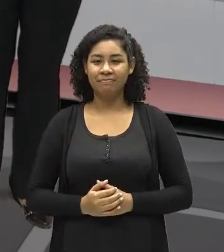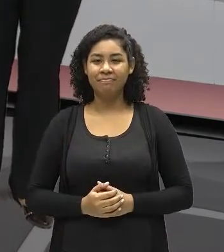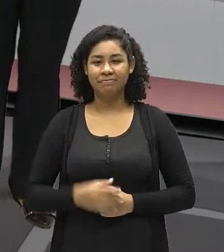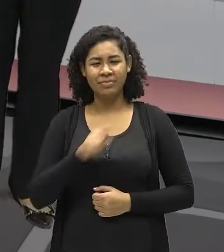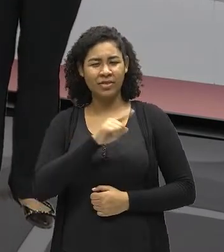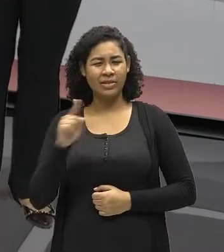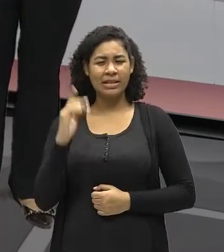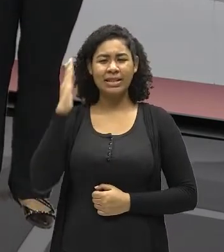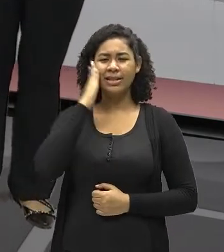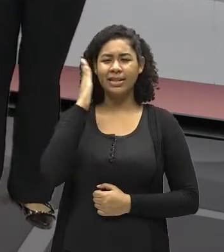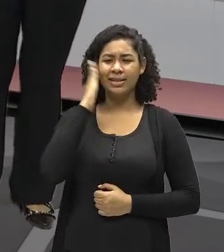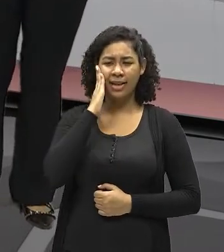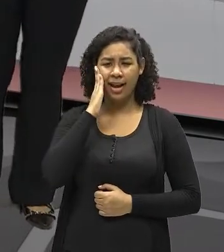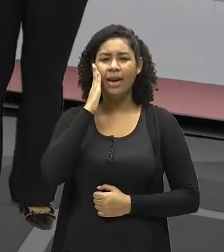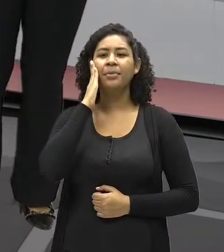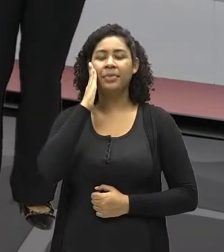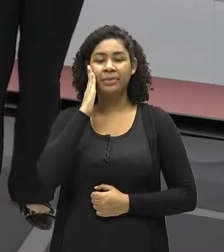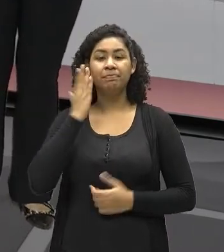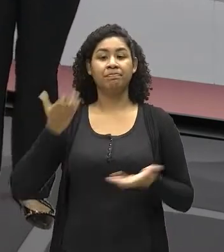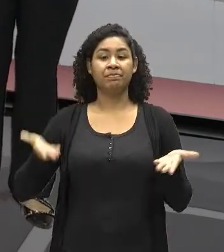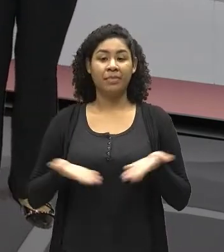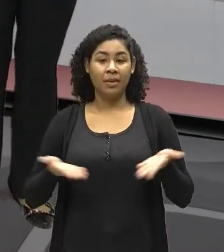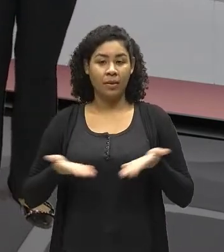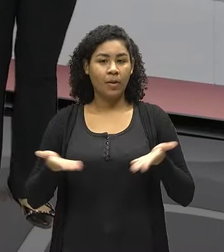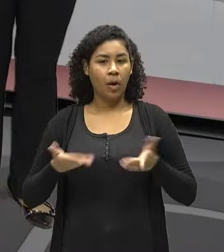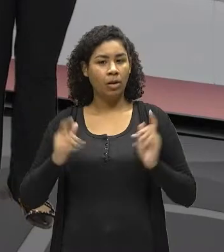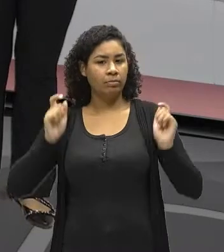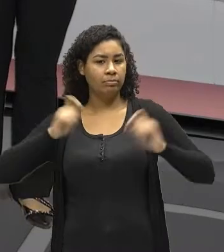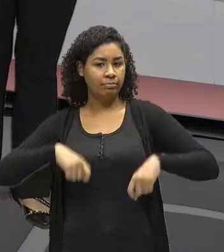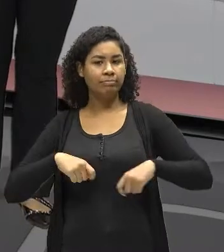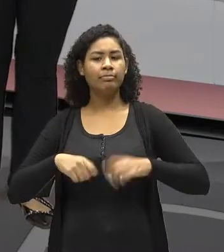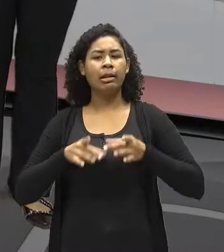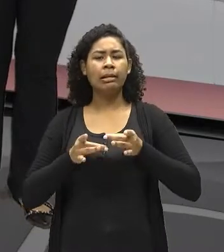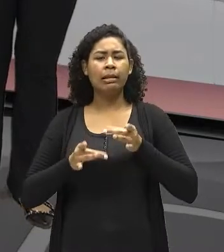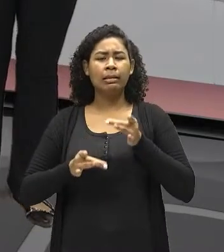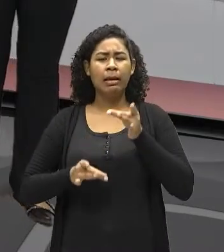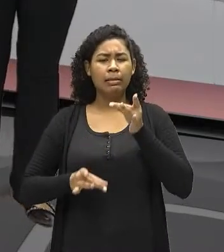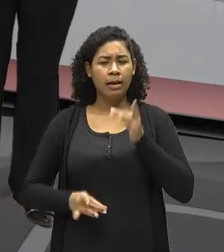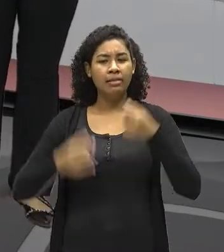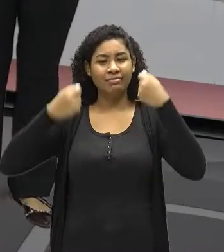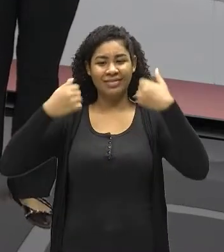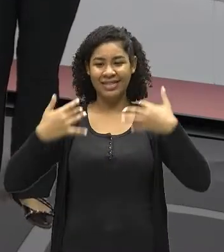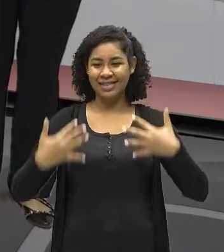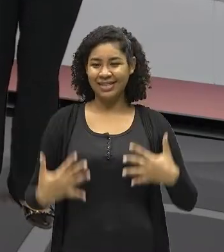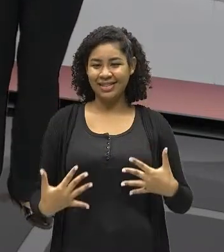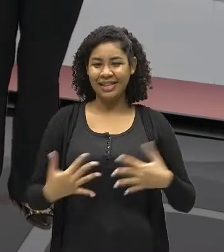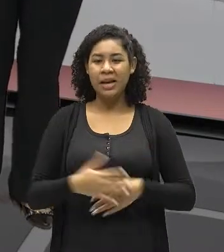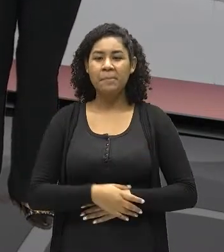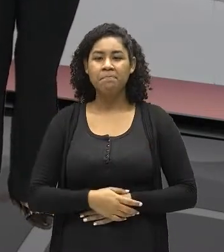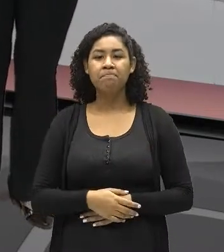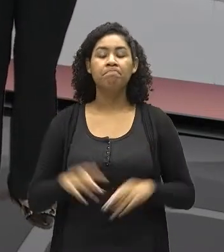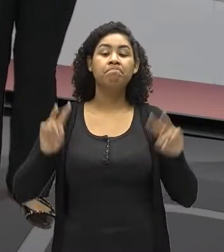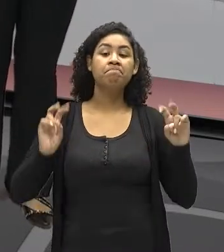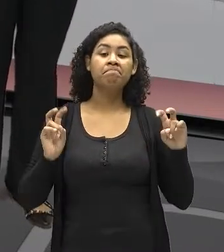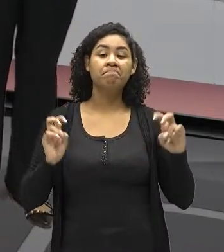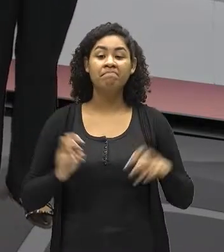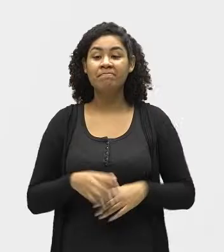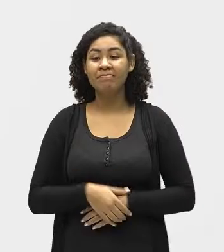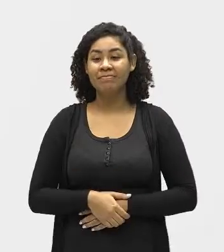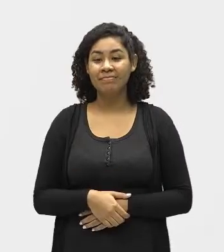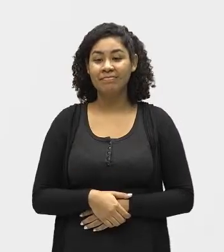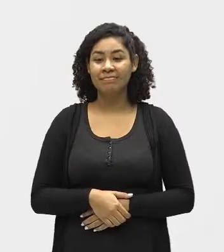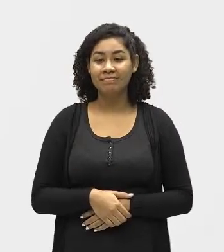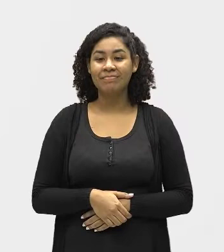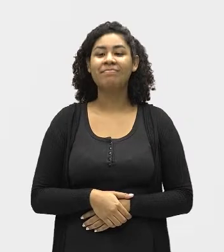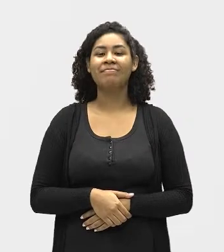já sabem, esse segundo momento eu posso trazer aí um novo detalhamento para vocês. Vamos ver então do que nós vamos tratar agora?